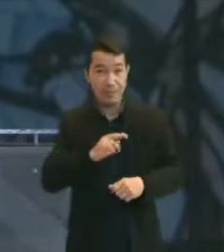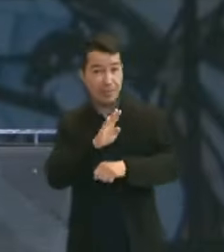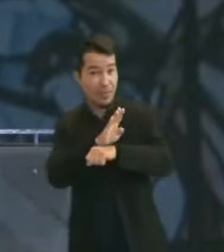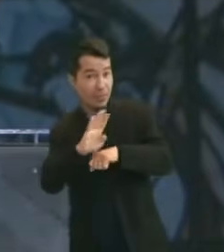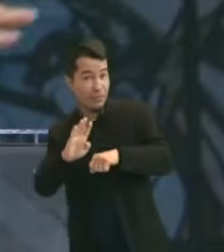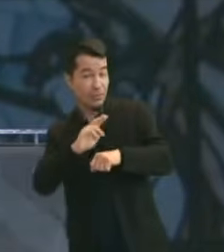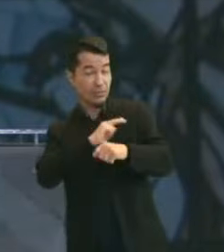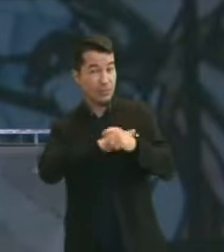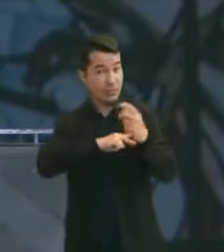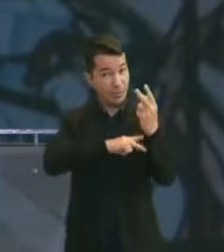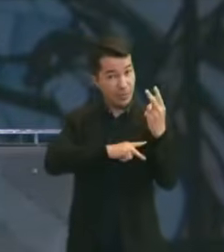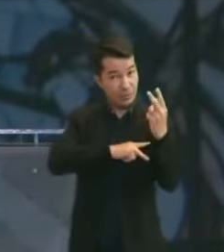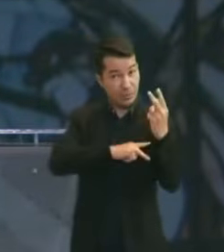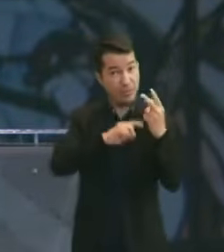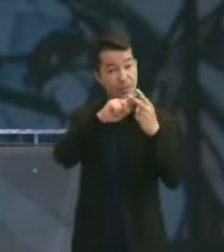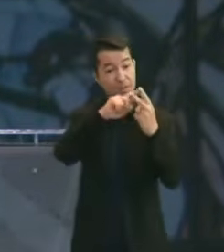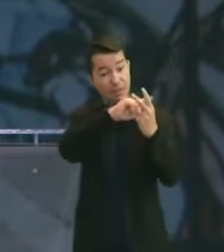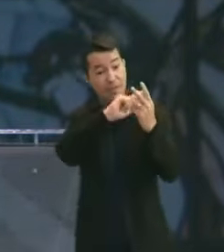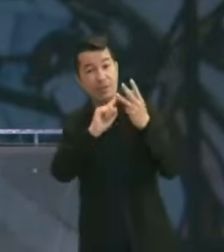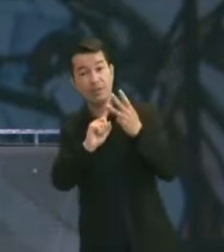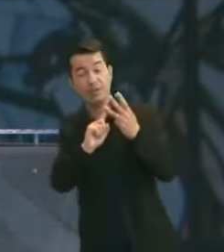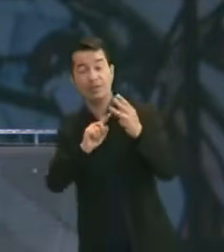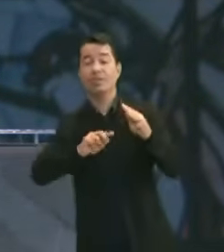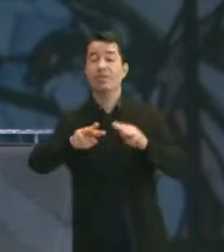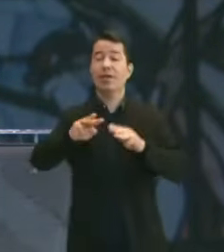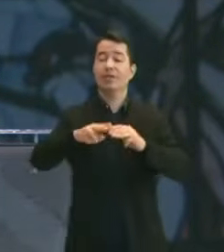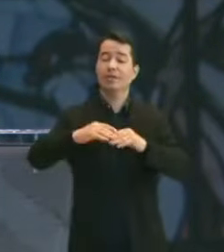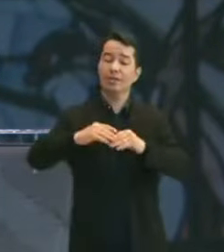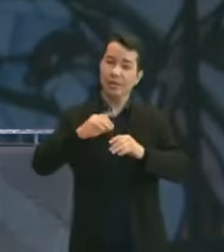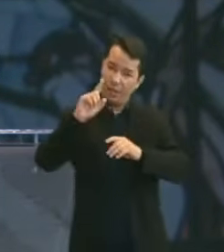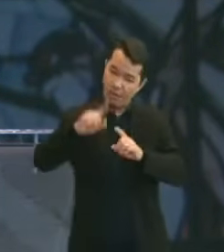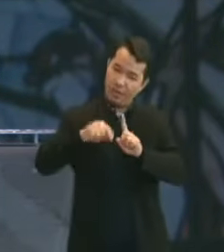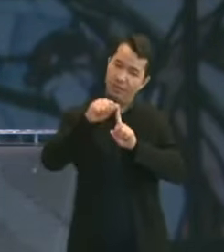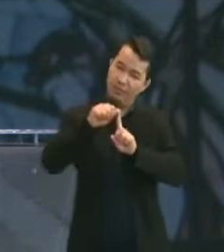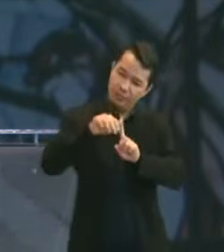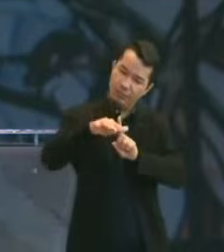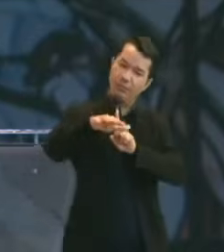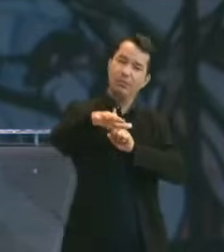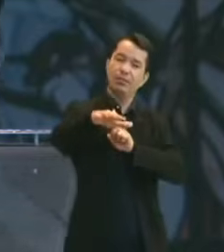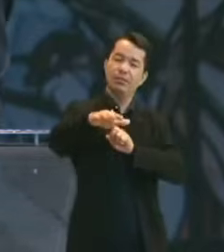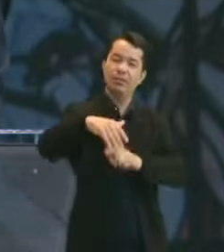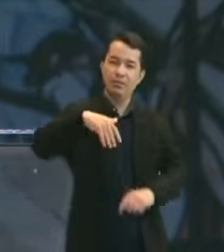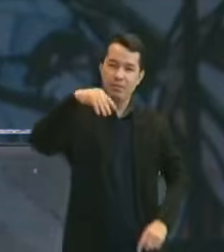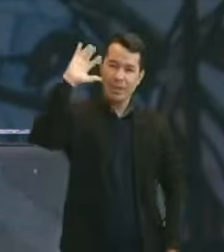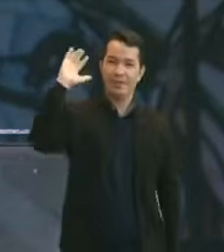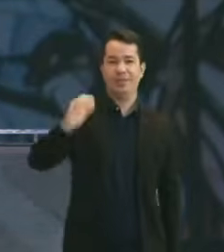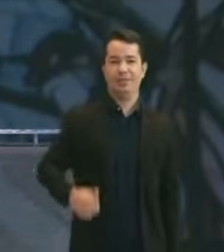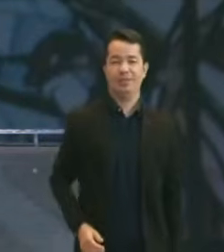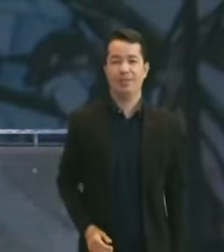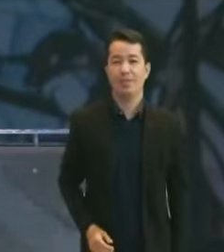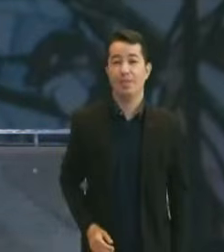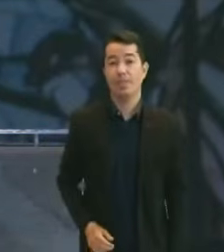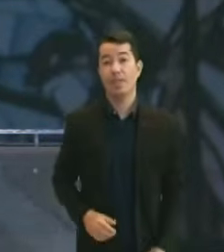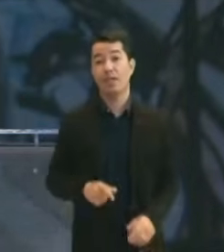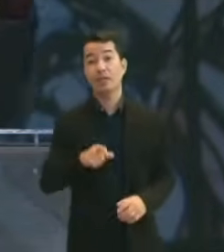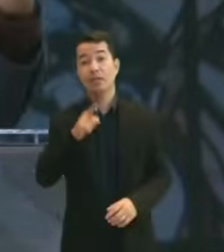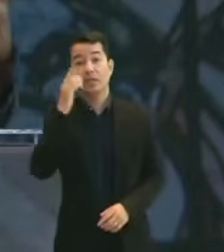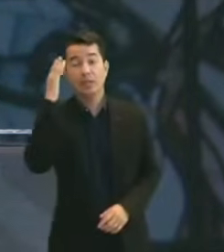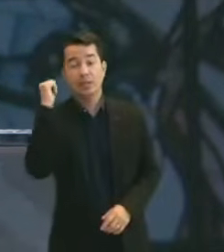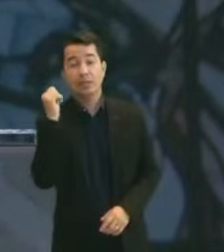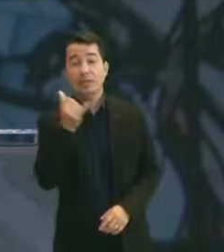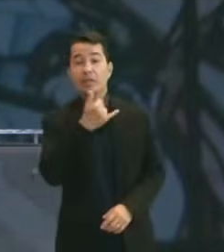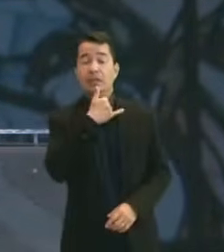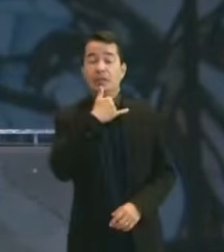concluindo o que a Bíblia nos conta sobre essa história de Barnabé e Saulo. Tem uma notícia triste, que quando